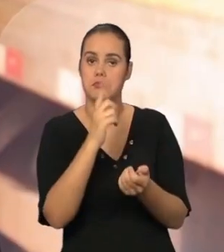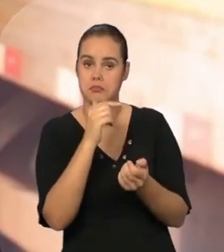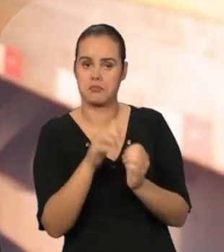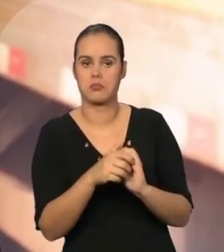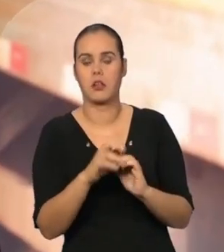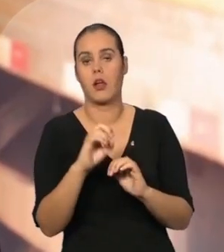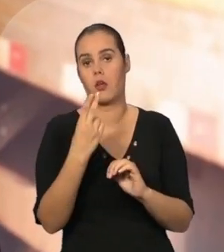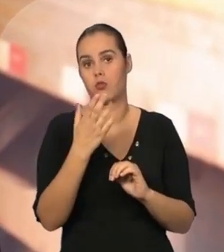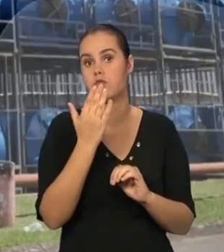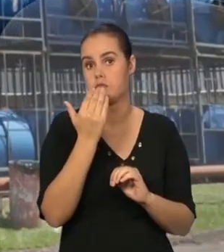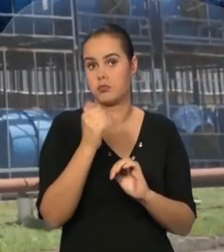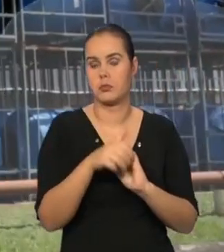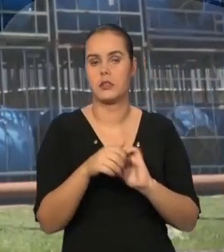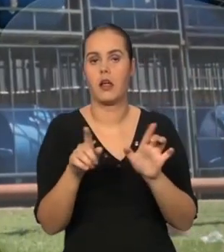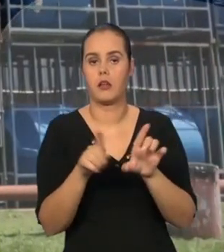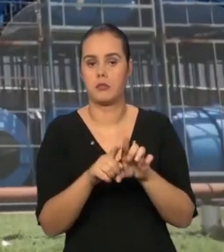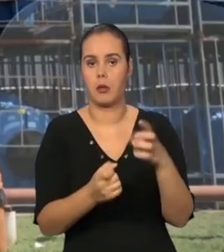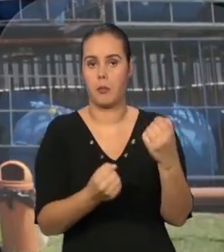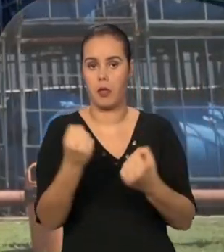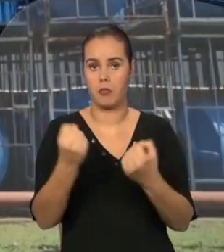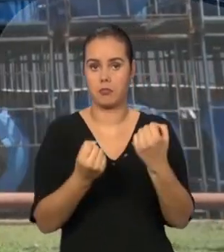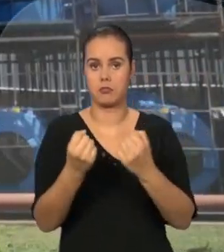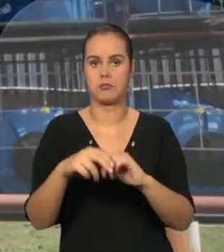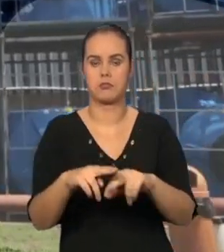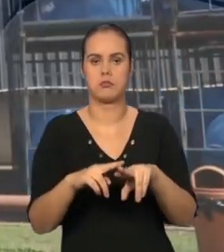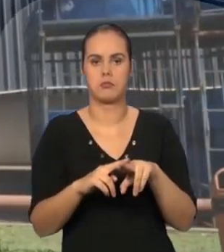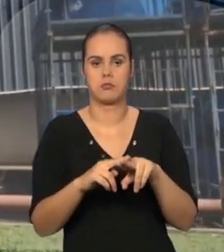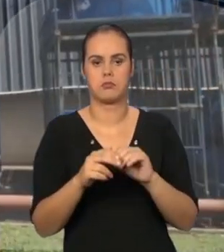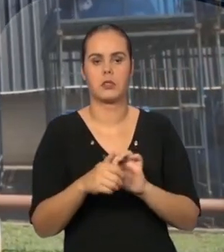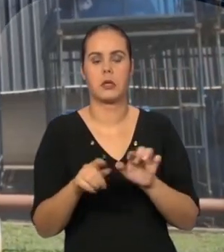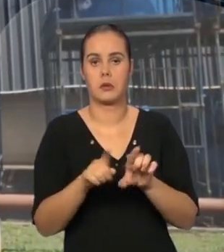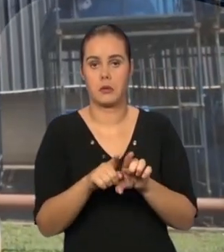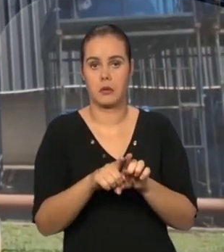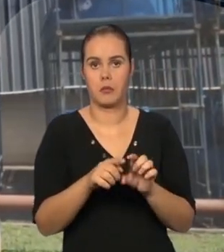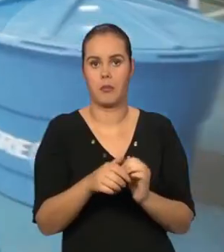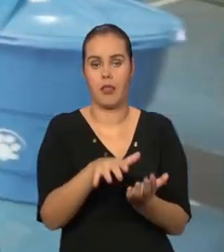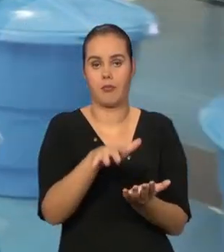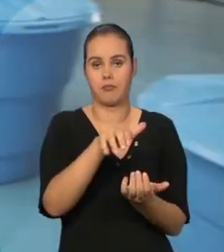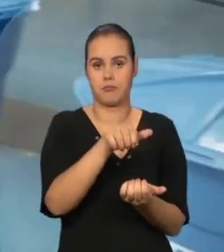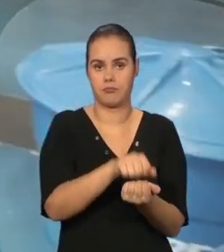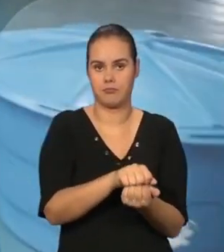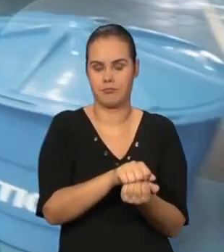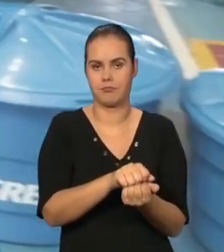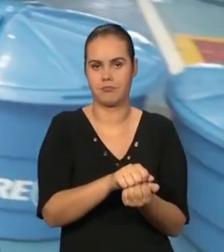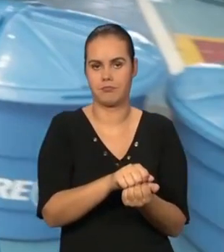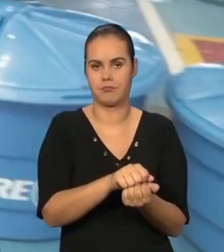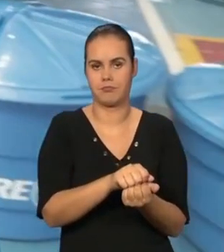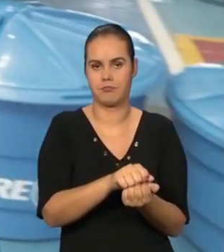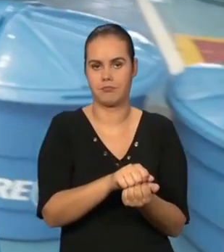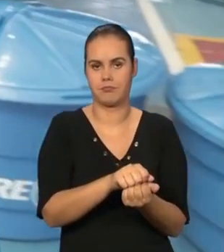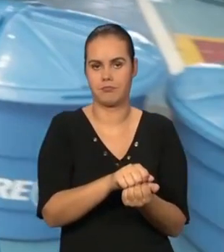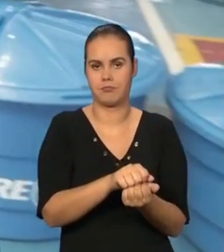ou o carro? Ela geralmente fica armazenada em um reservatório, objeto essencial em casas